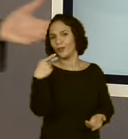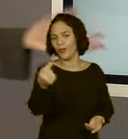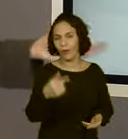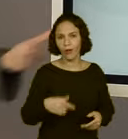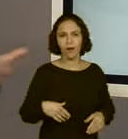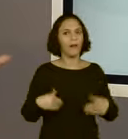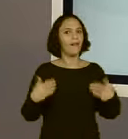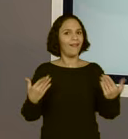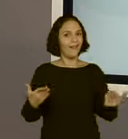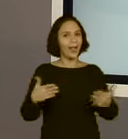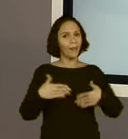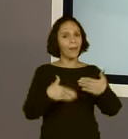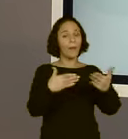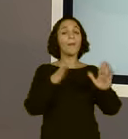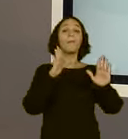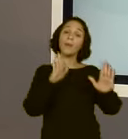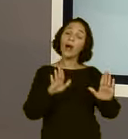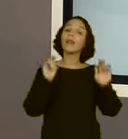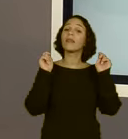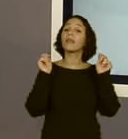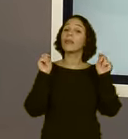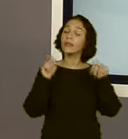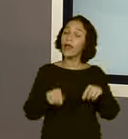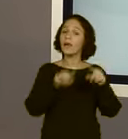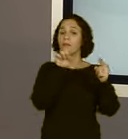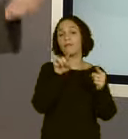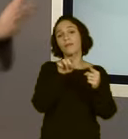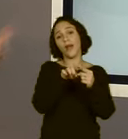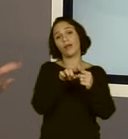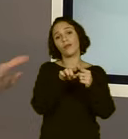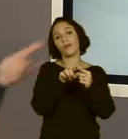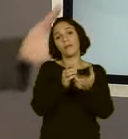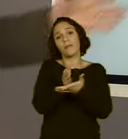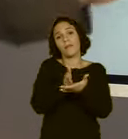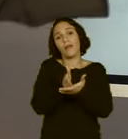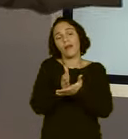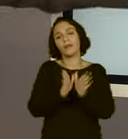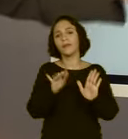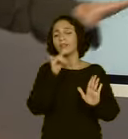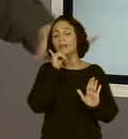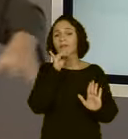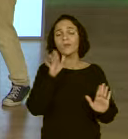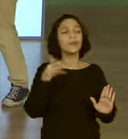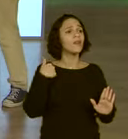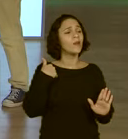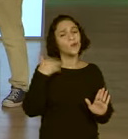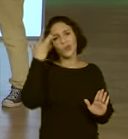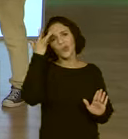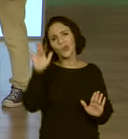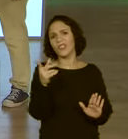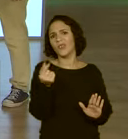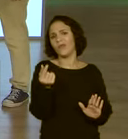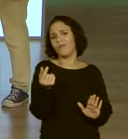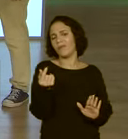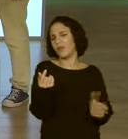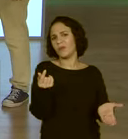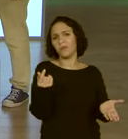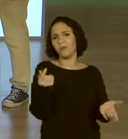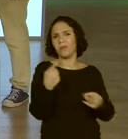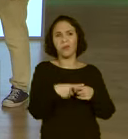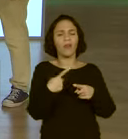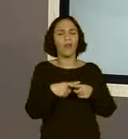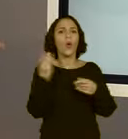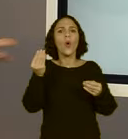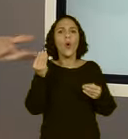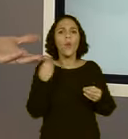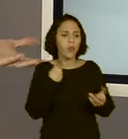tal. Mas você pode colocar uma meta intermediária. Olha, eu não sei quanto que custaria, né? Até porque não dá